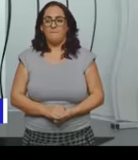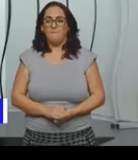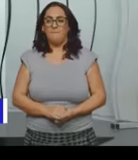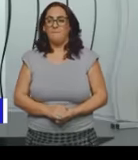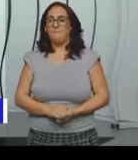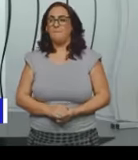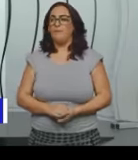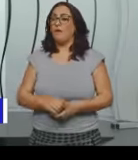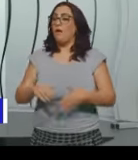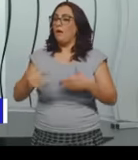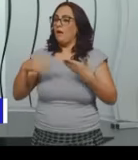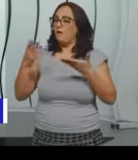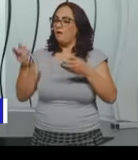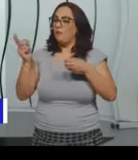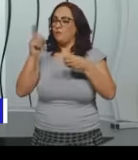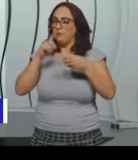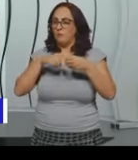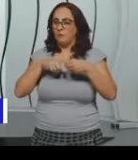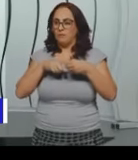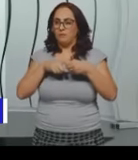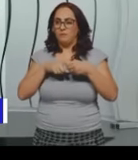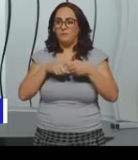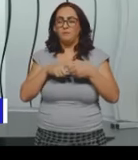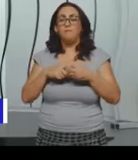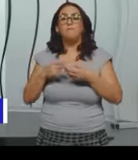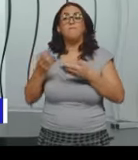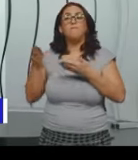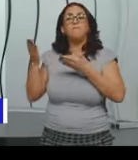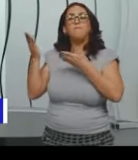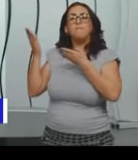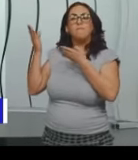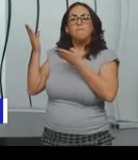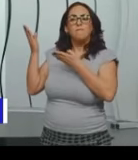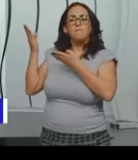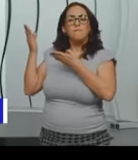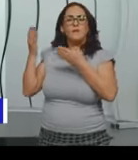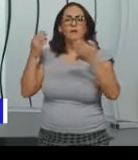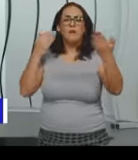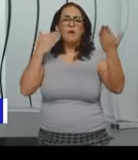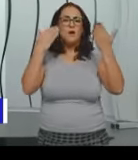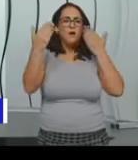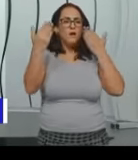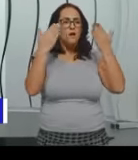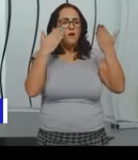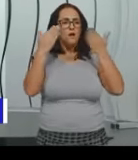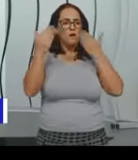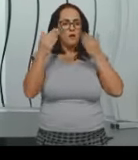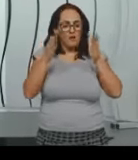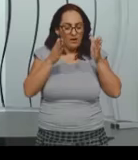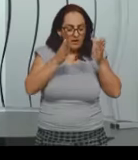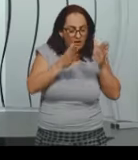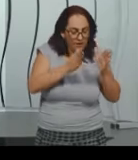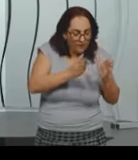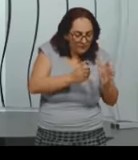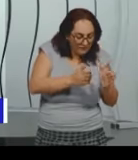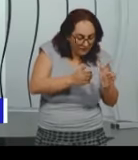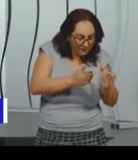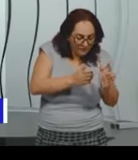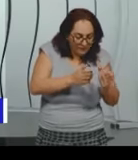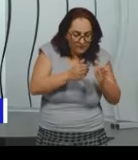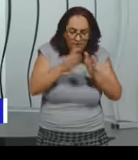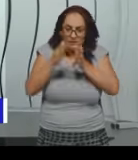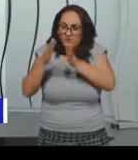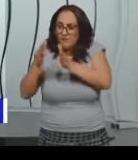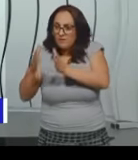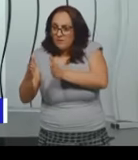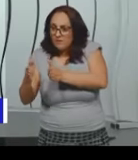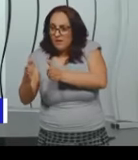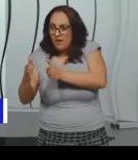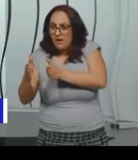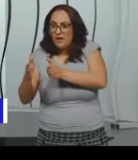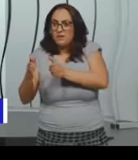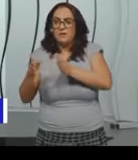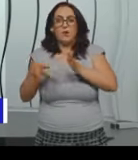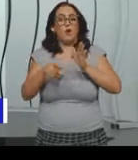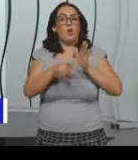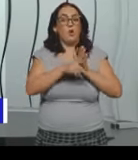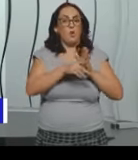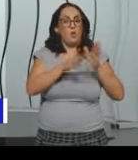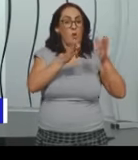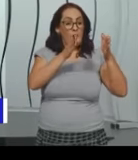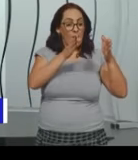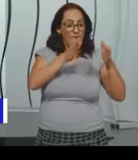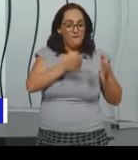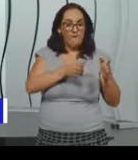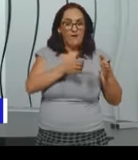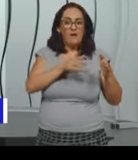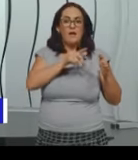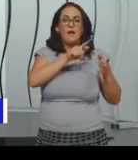Então, voltando à nossa aula. Vamos comparar, então, as fases gametófito e esporófito. A fase